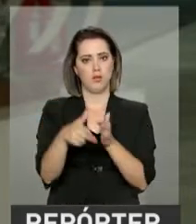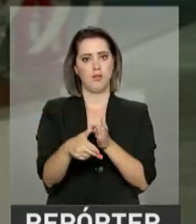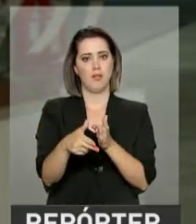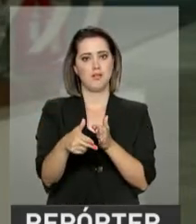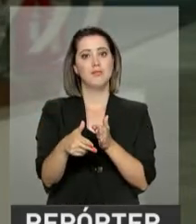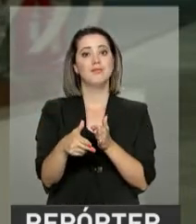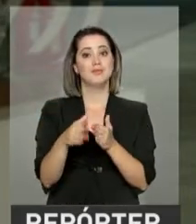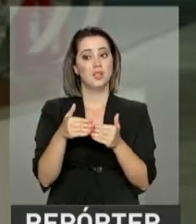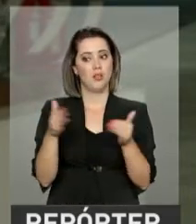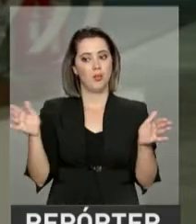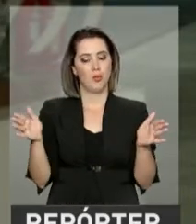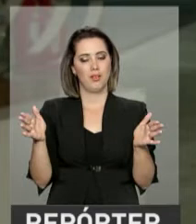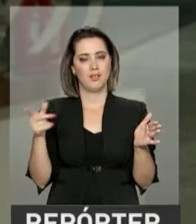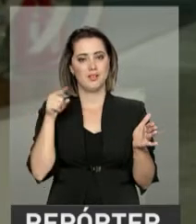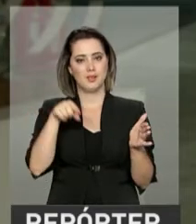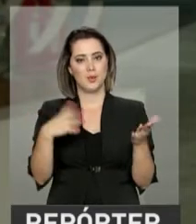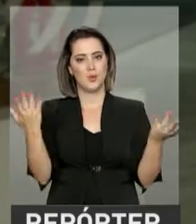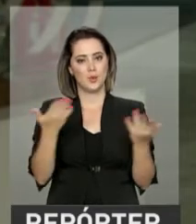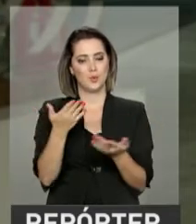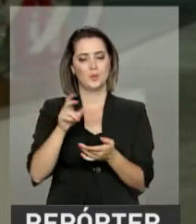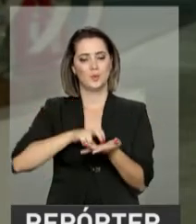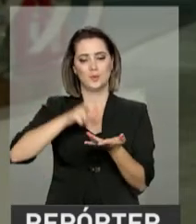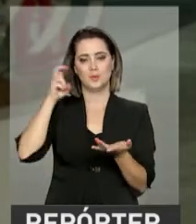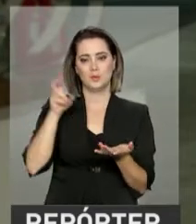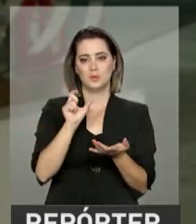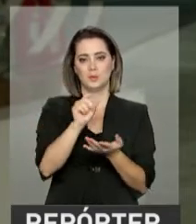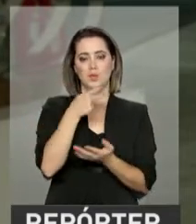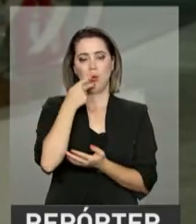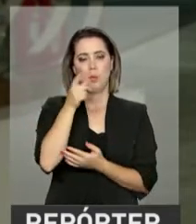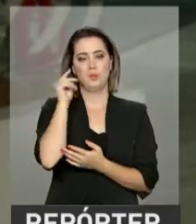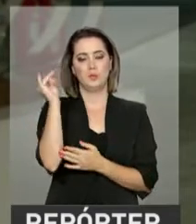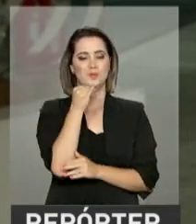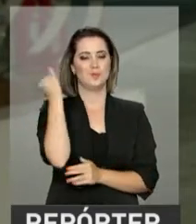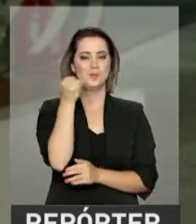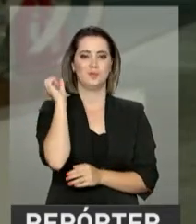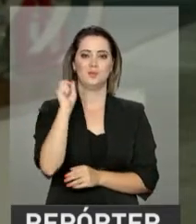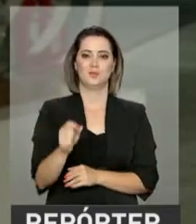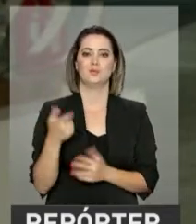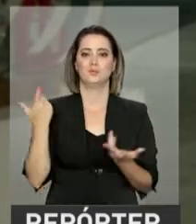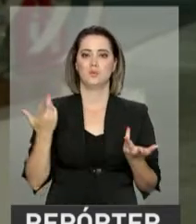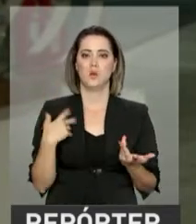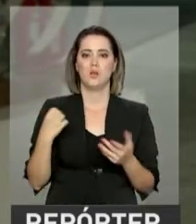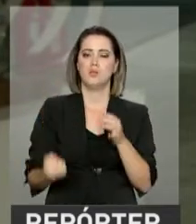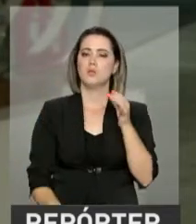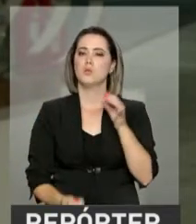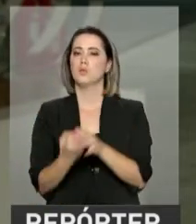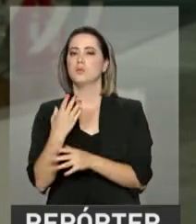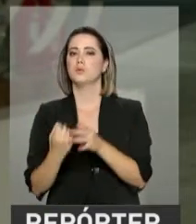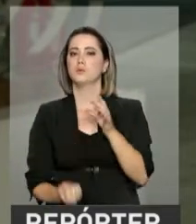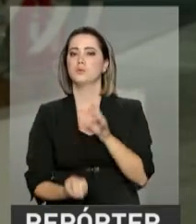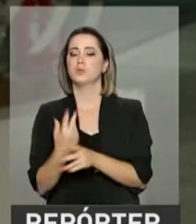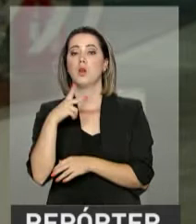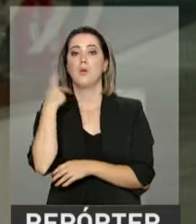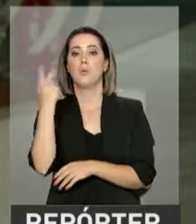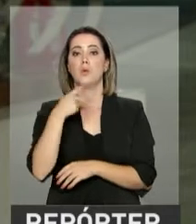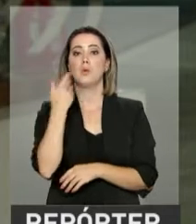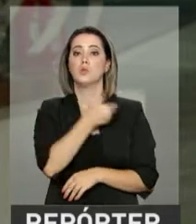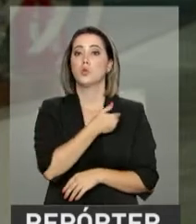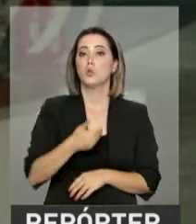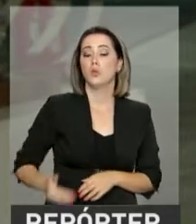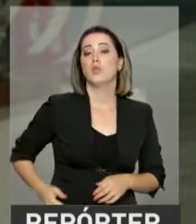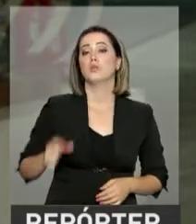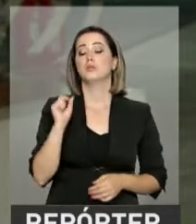sede na capital carioca na manhã dessa terça feira falou sobre a importância de se criar uma política de estado voltada